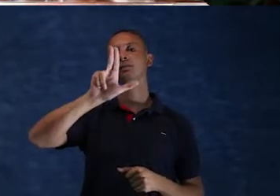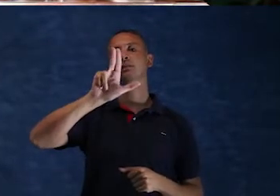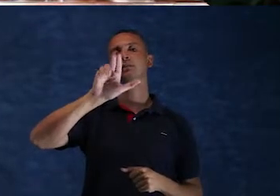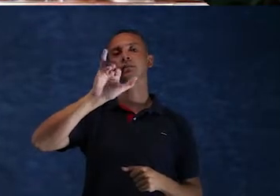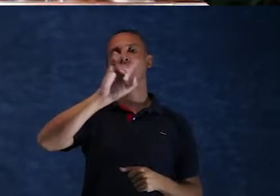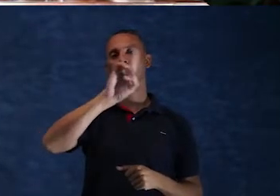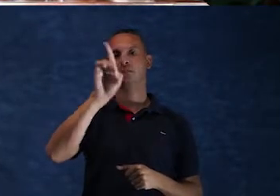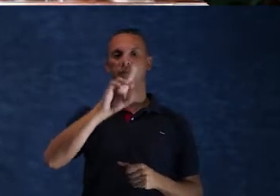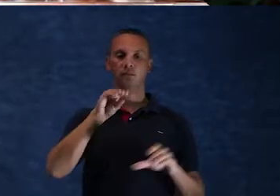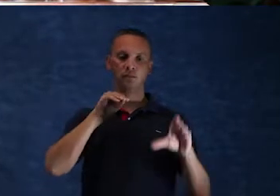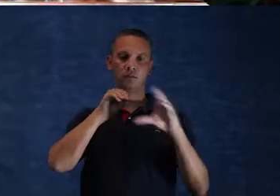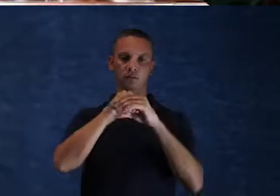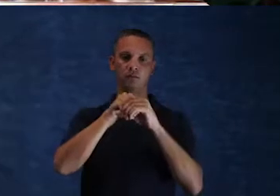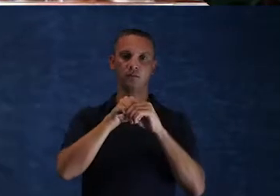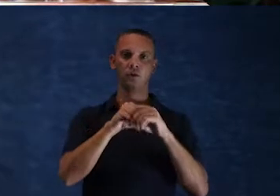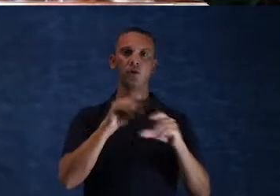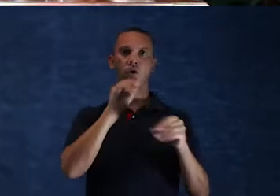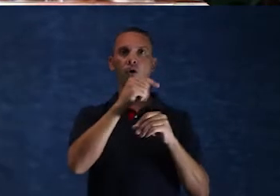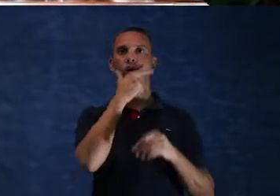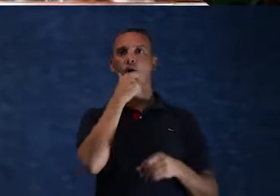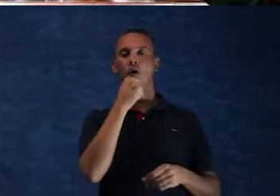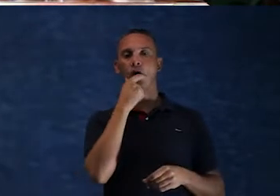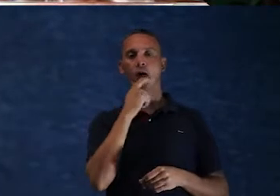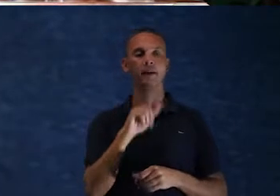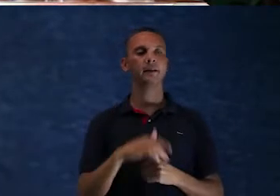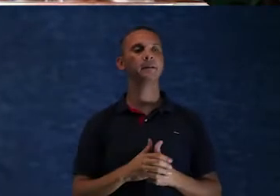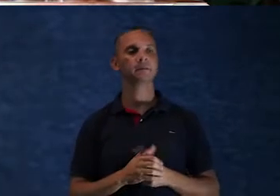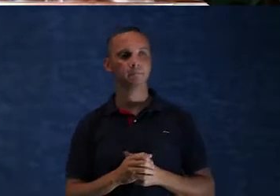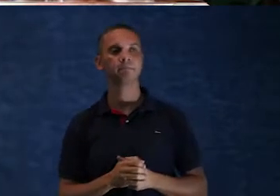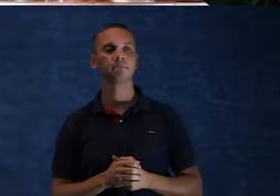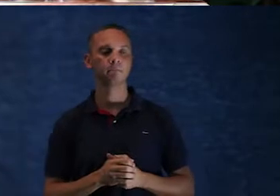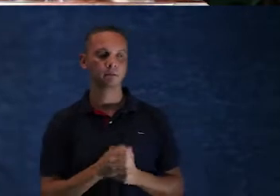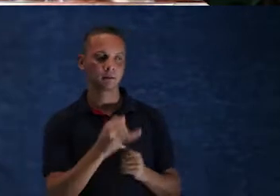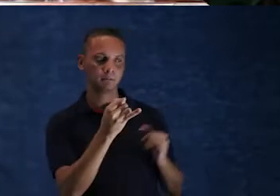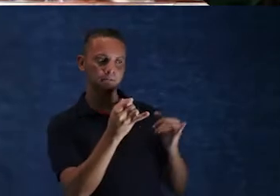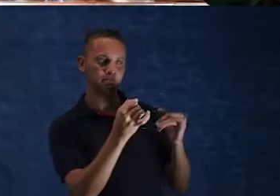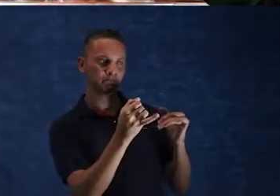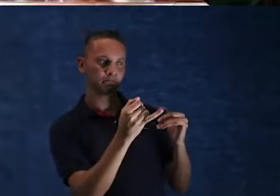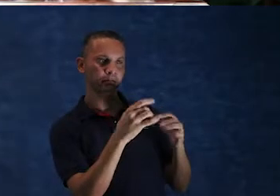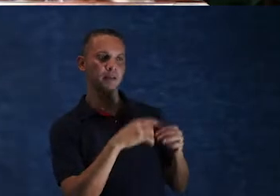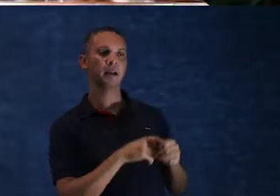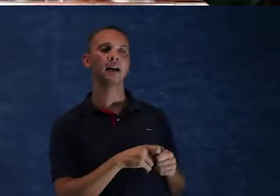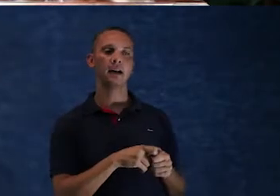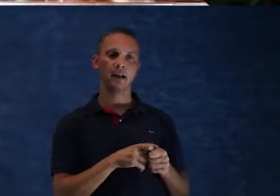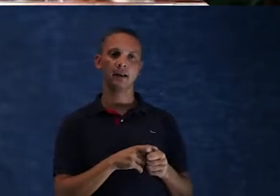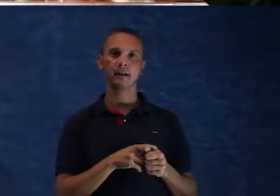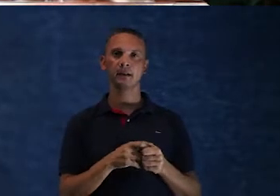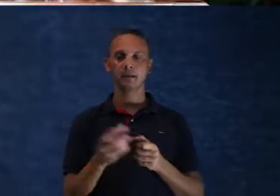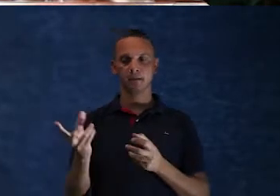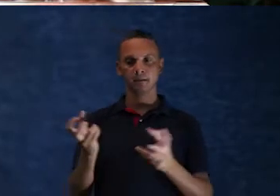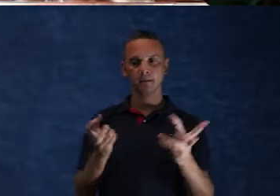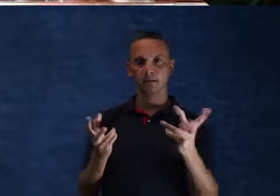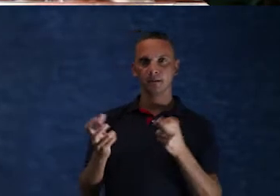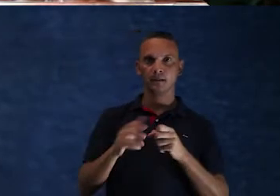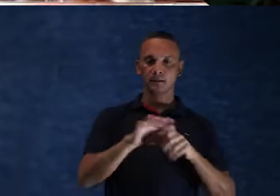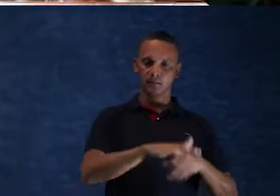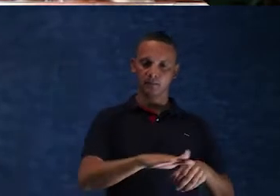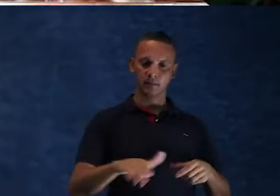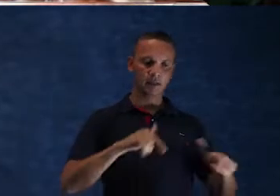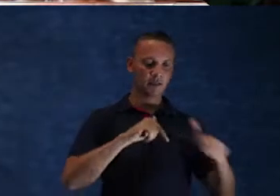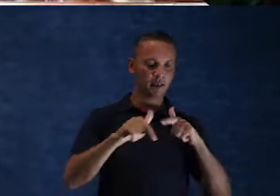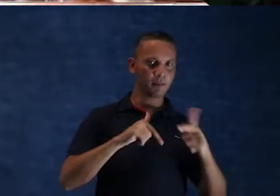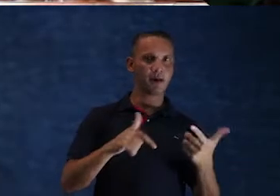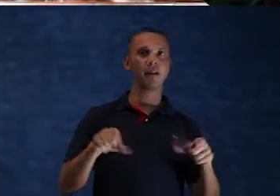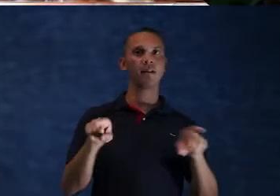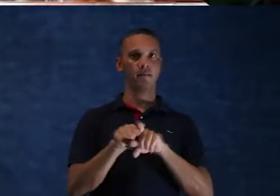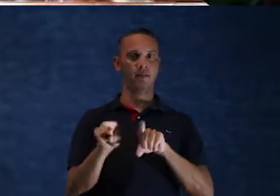seu personagem, um gigolô e aliciador de menores, na Lapa. Arnaldo Bloch, com um policial fora